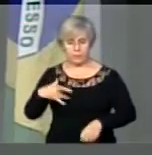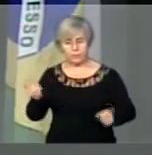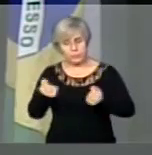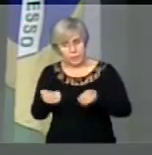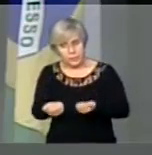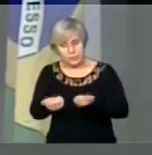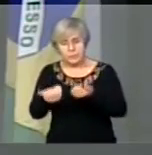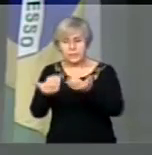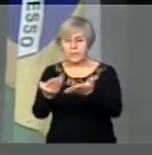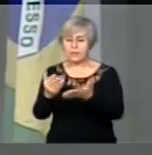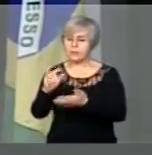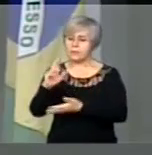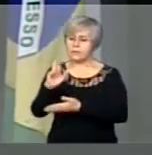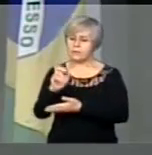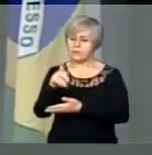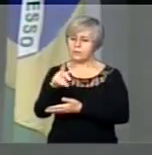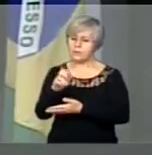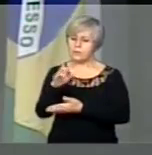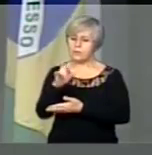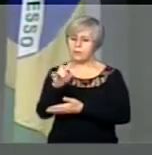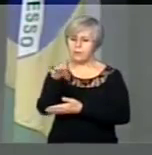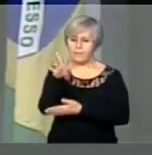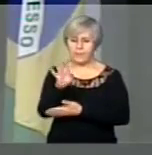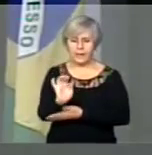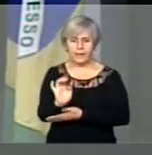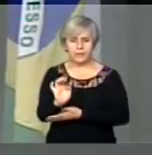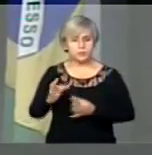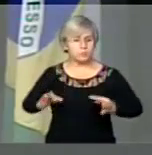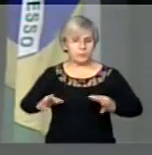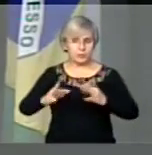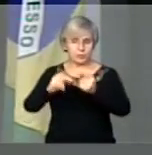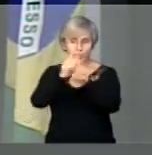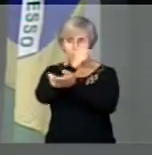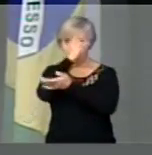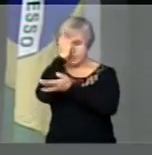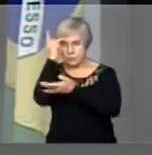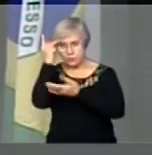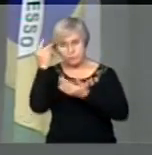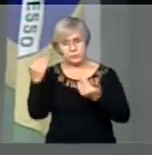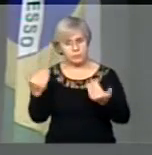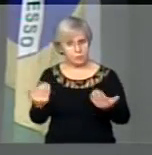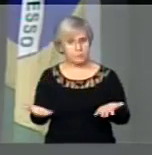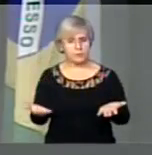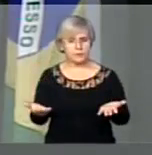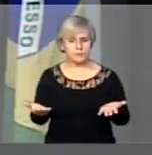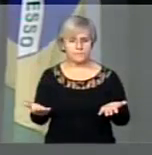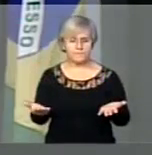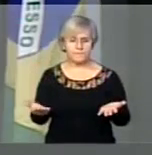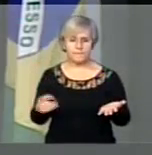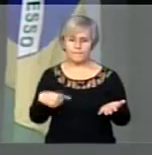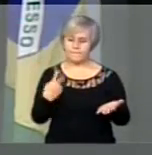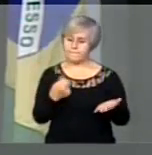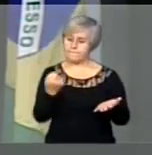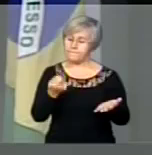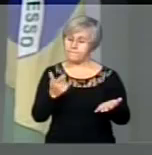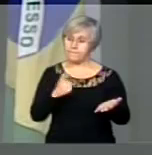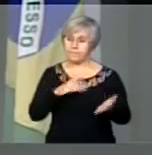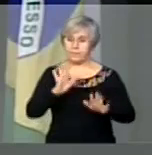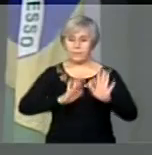fornecer dentro das suas unidades de saúde? E eu sei que isto passa a ser uma ação, mas nós estamos correndo